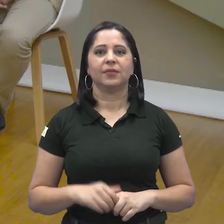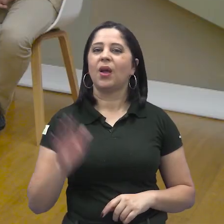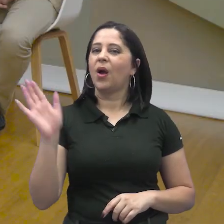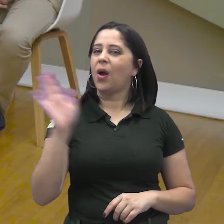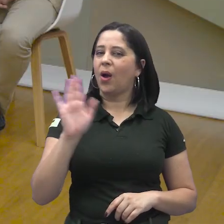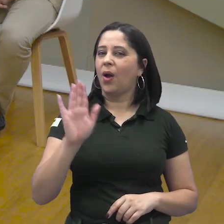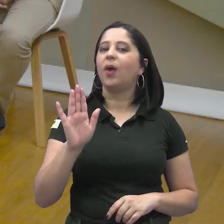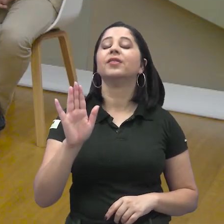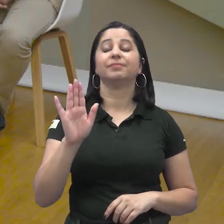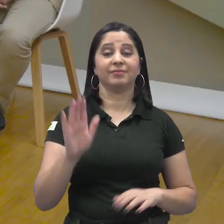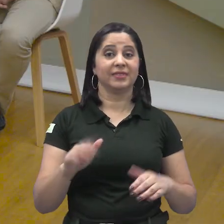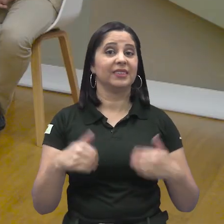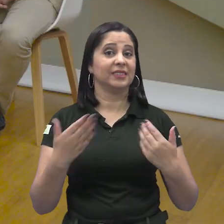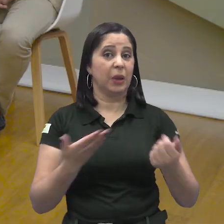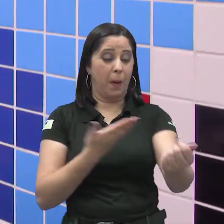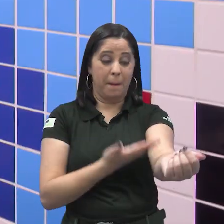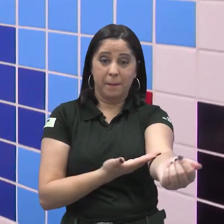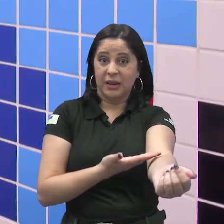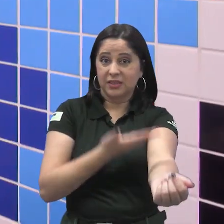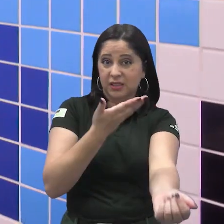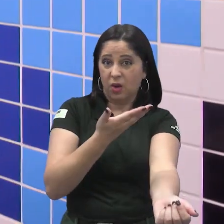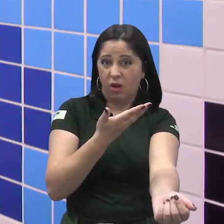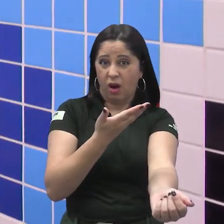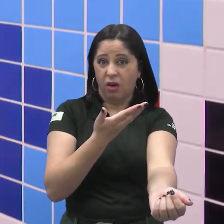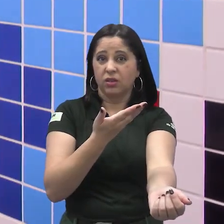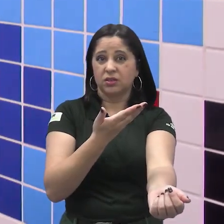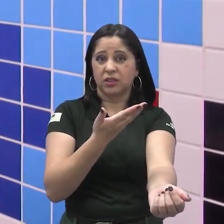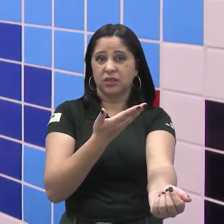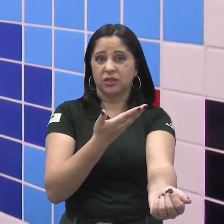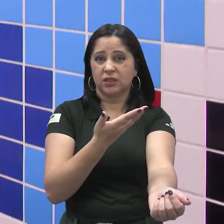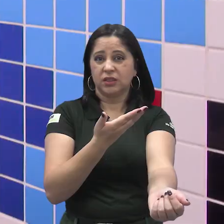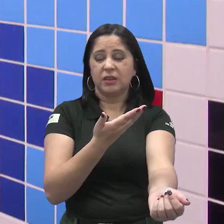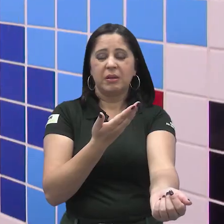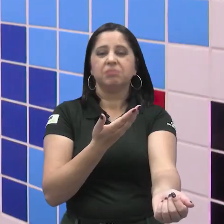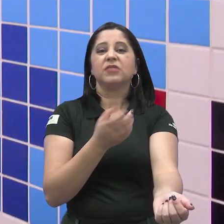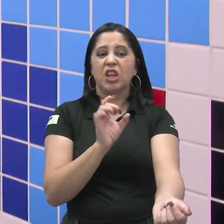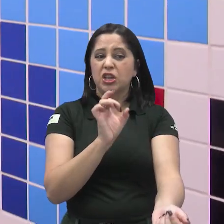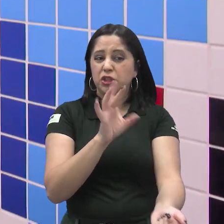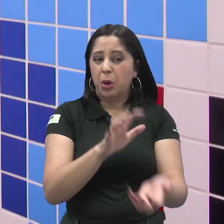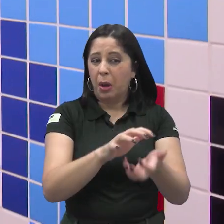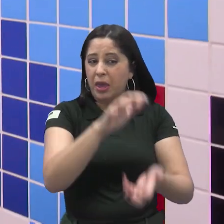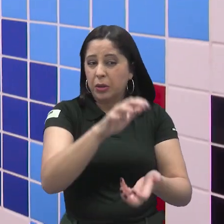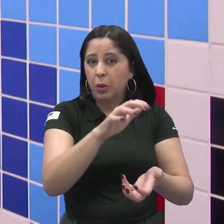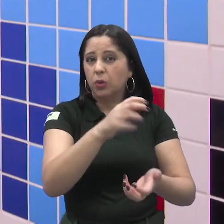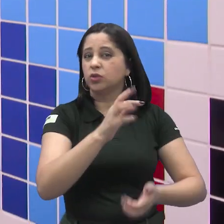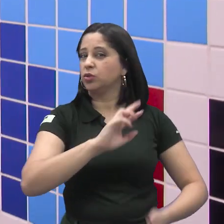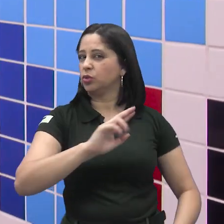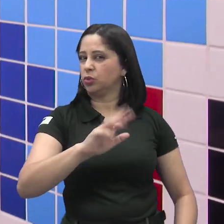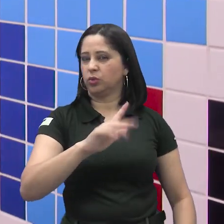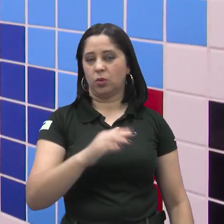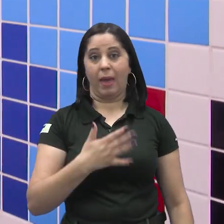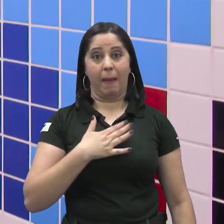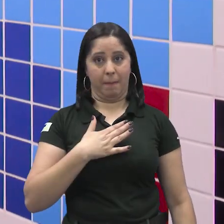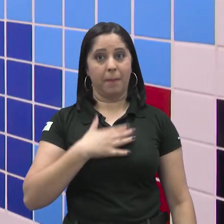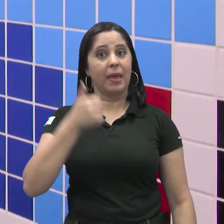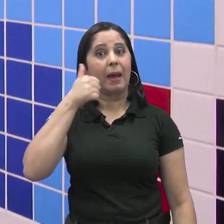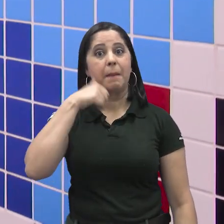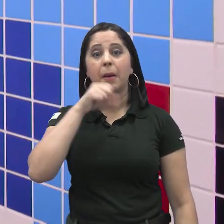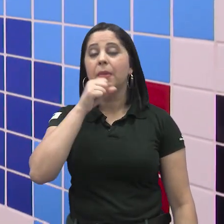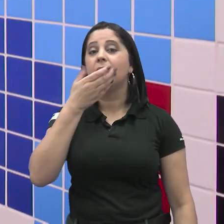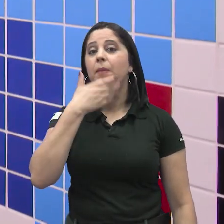Oi, Gi. Pois é, né? A pressão alta sempre foi mais associada às pessoas mais velhas, né? Os meus pais são exemplo